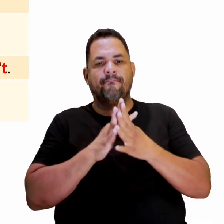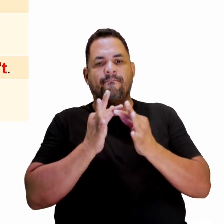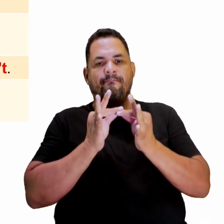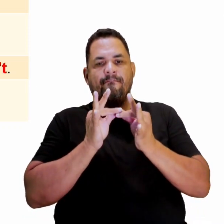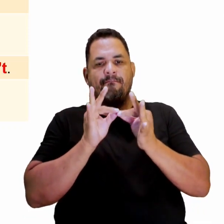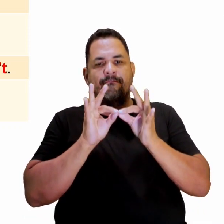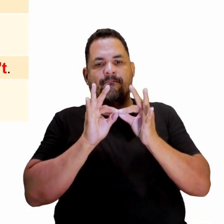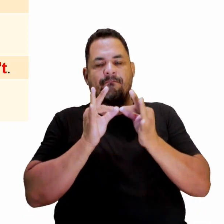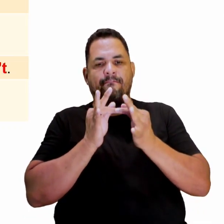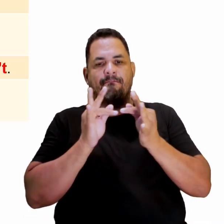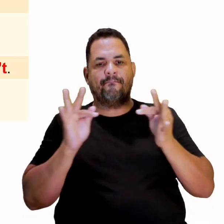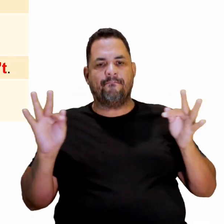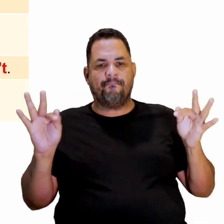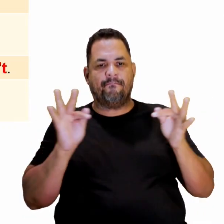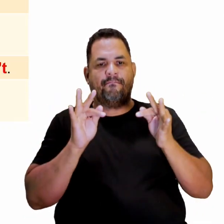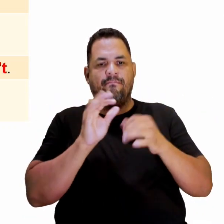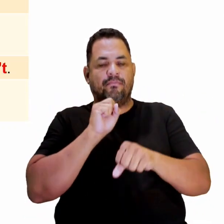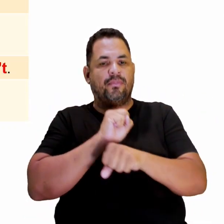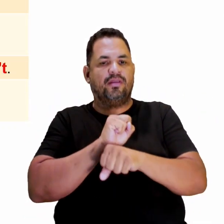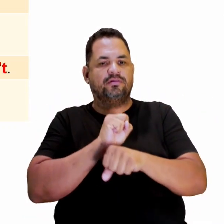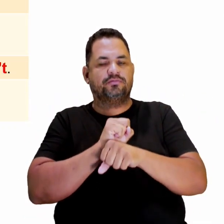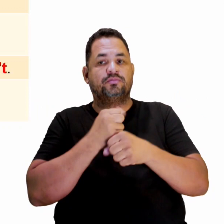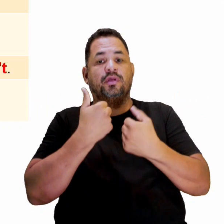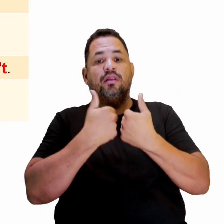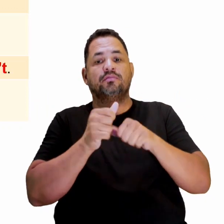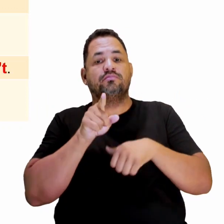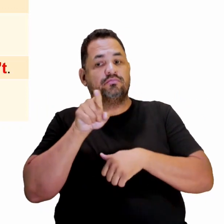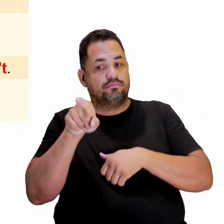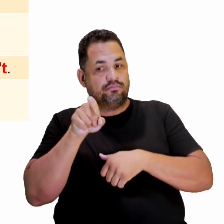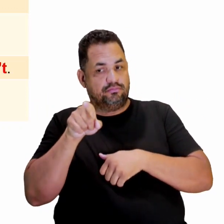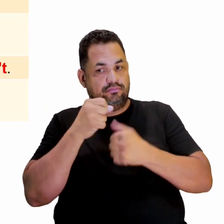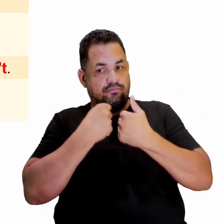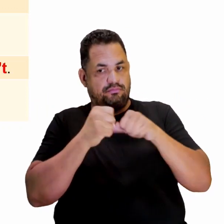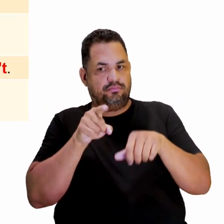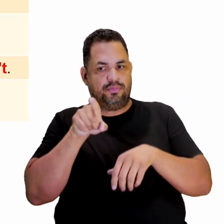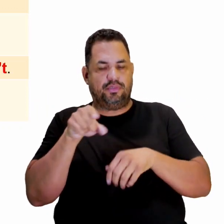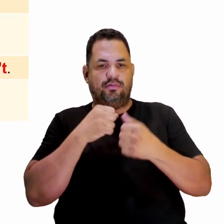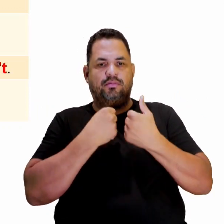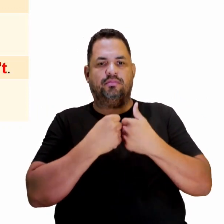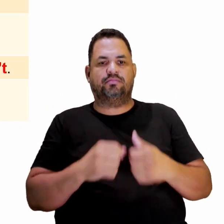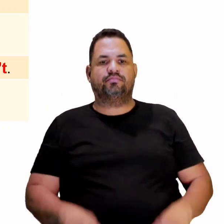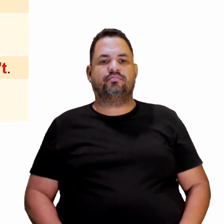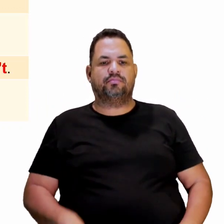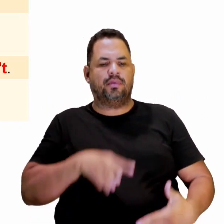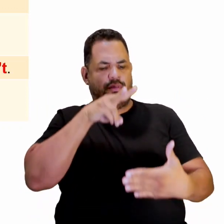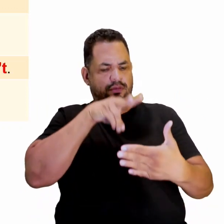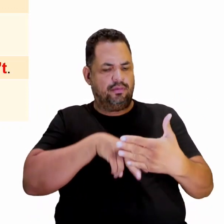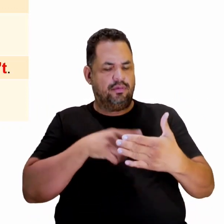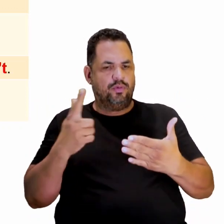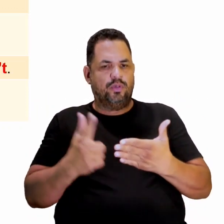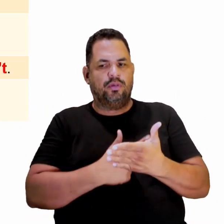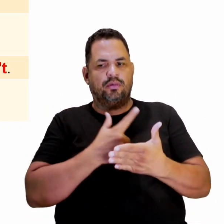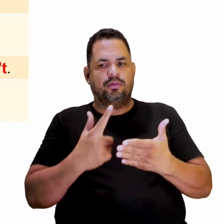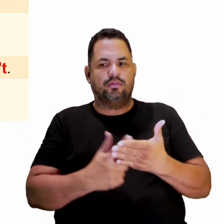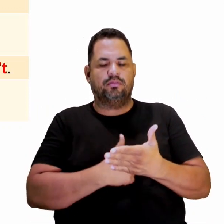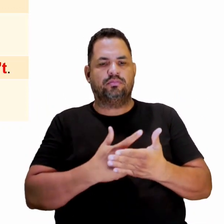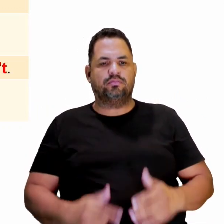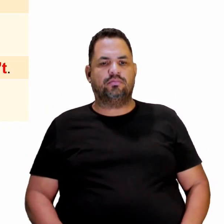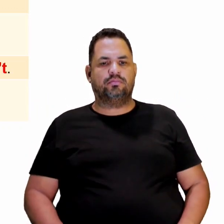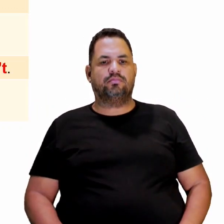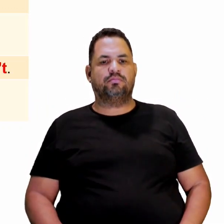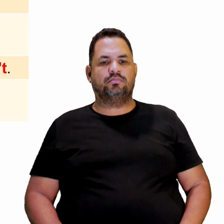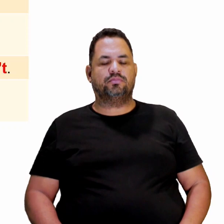you wait for the bus? Você esperará pelo ônibus? Will she read a book? Ela lerá um livro? Will it